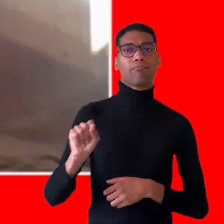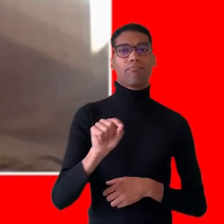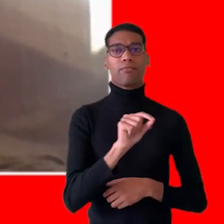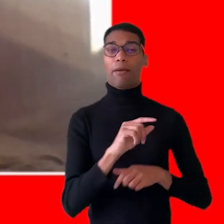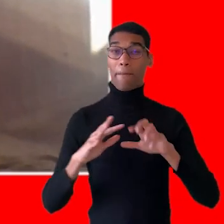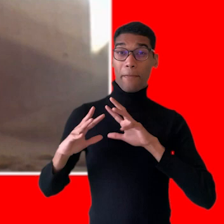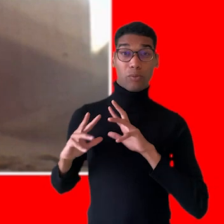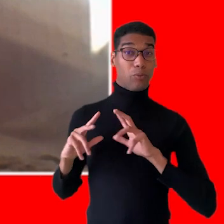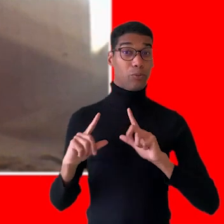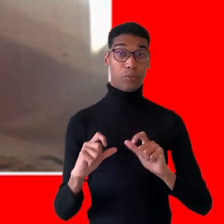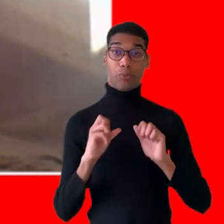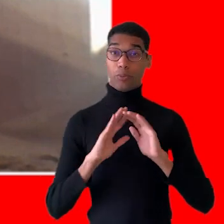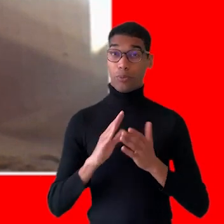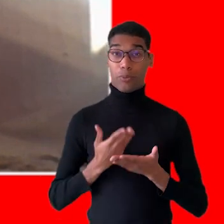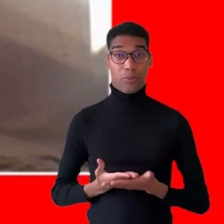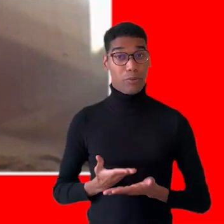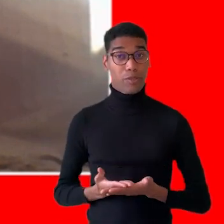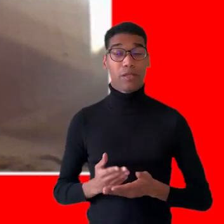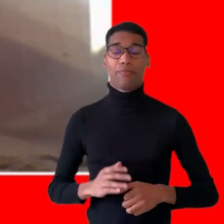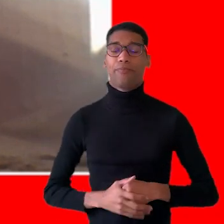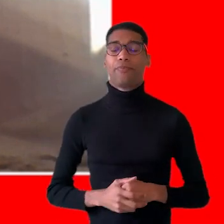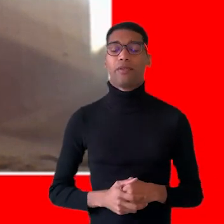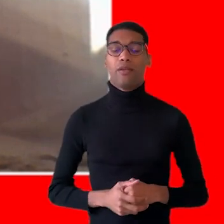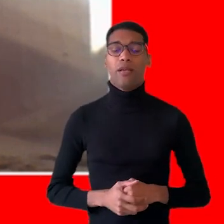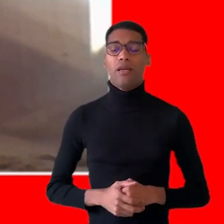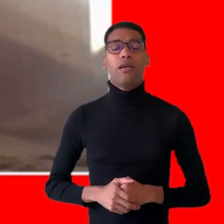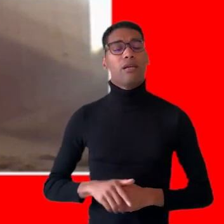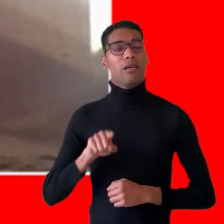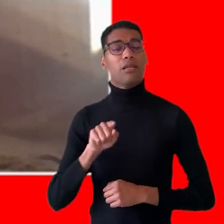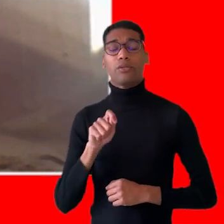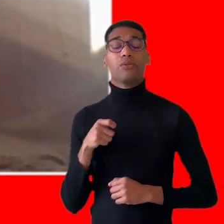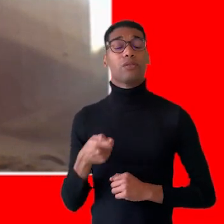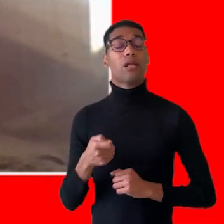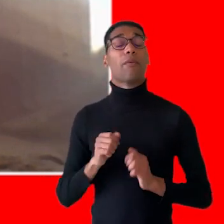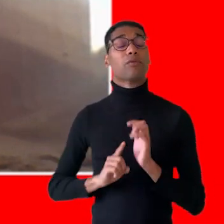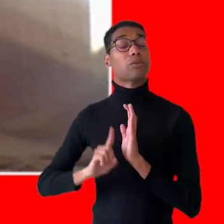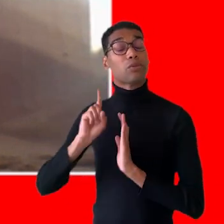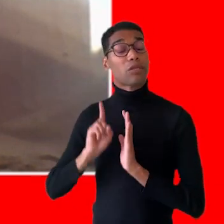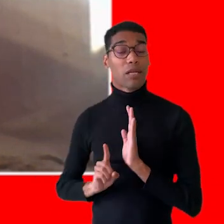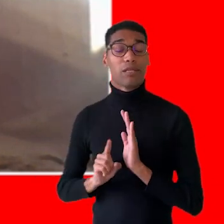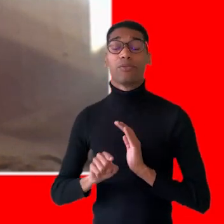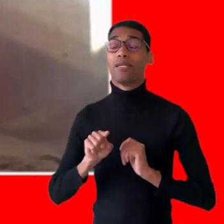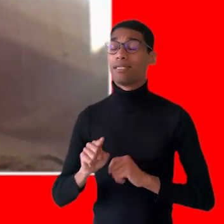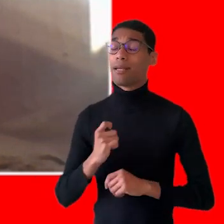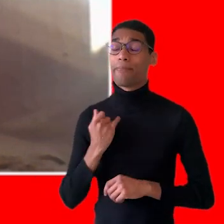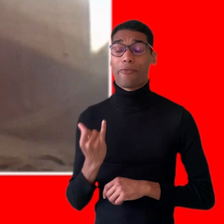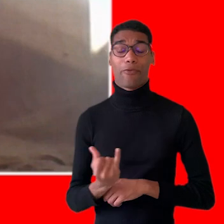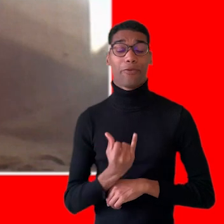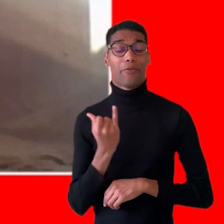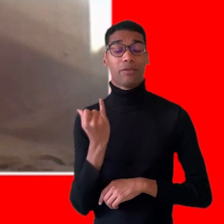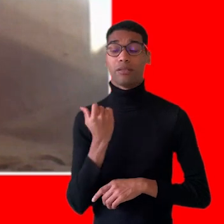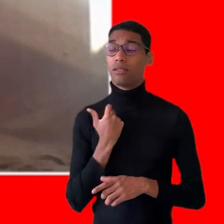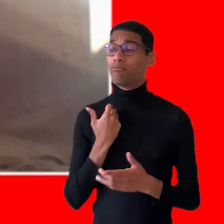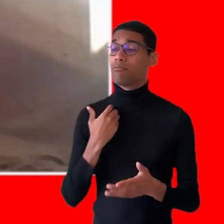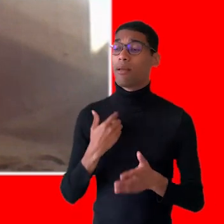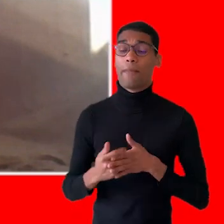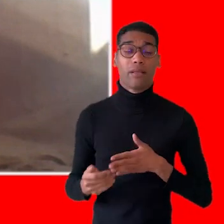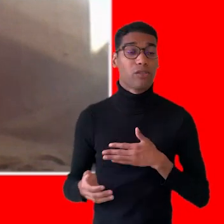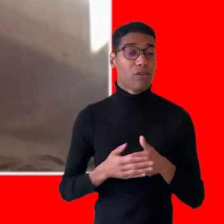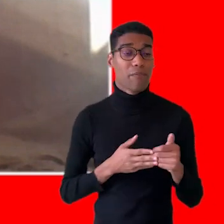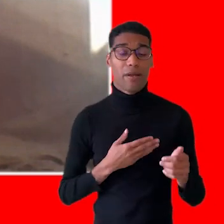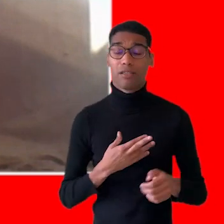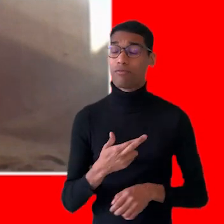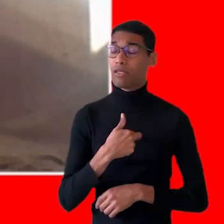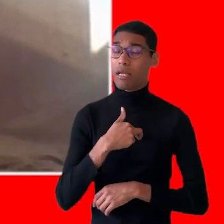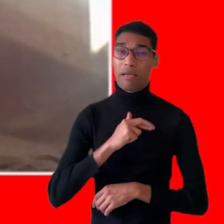para todas as escolas. E isso é um direito, isso é uma coisa muito importante. Independentemente